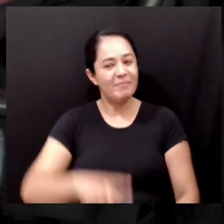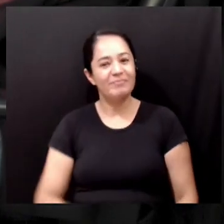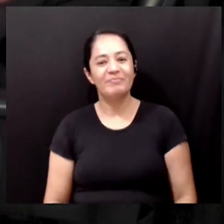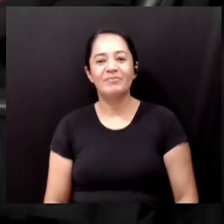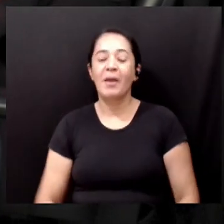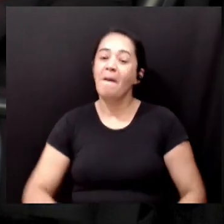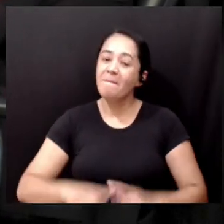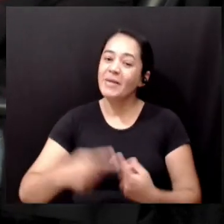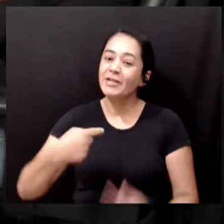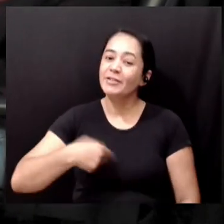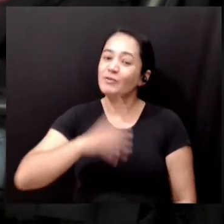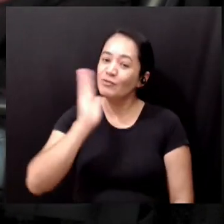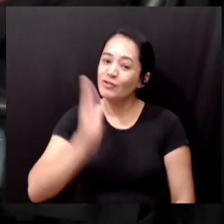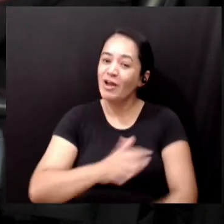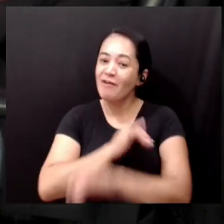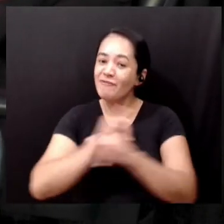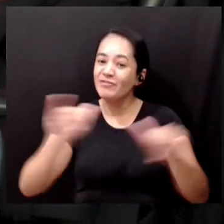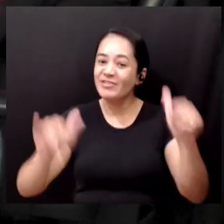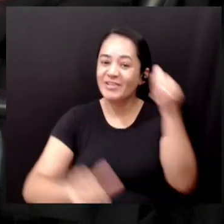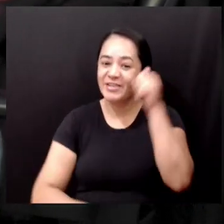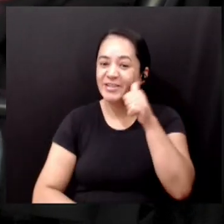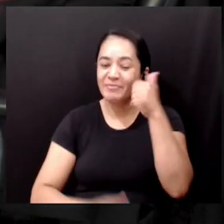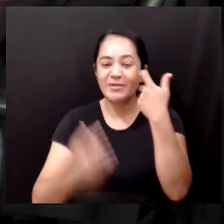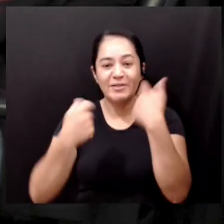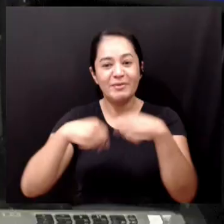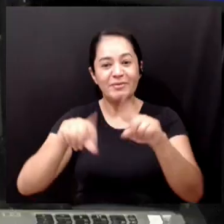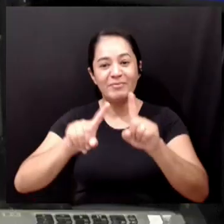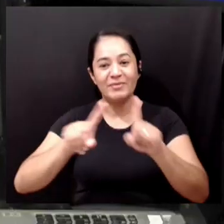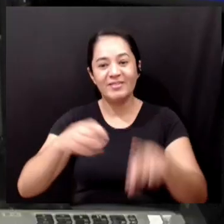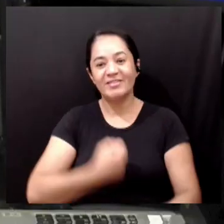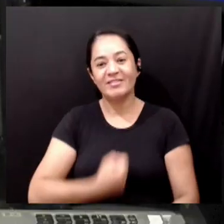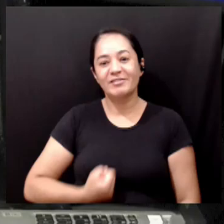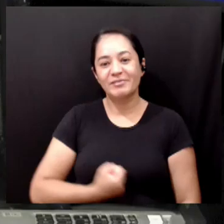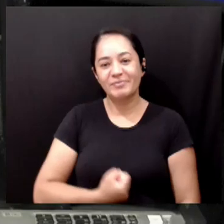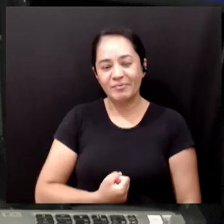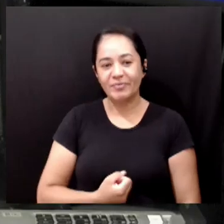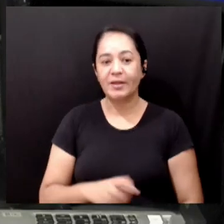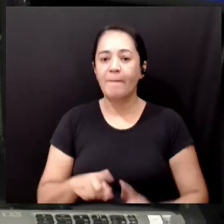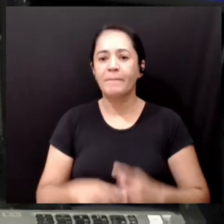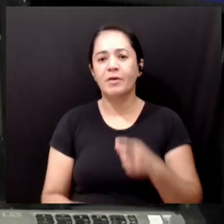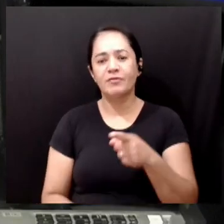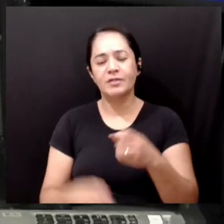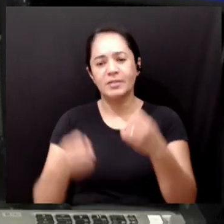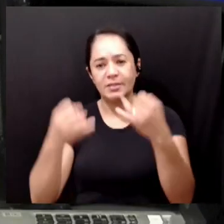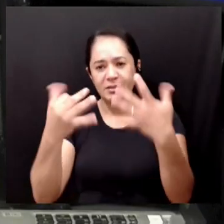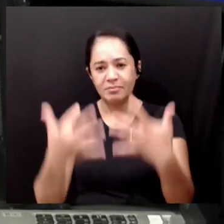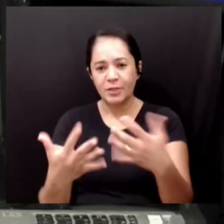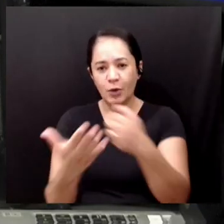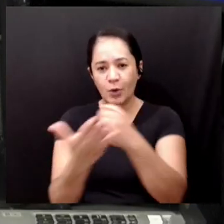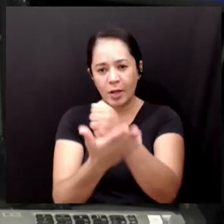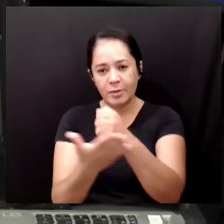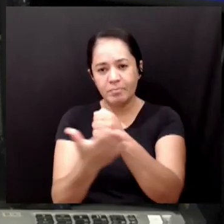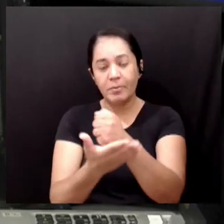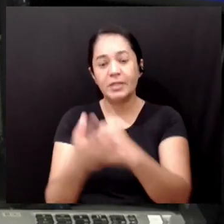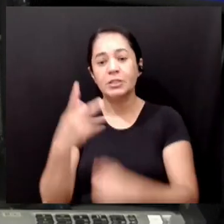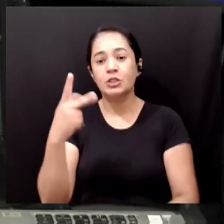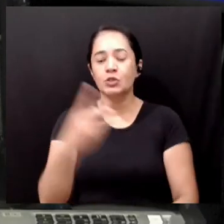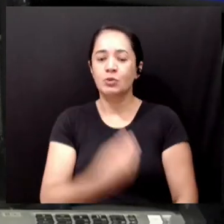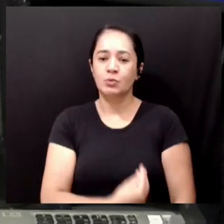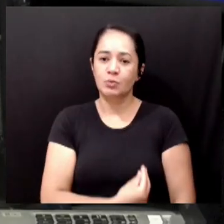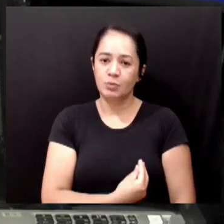fazer o incrível. teste, E você falou sobre a sua base, inclusive sobre, né, a questão dos seus pais. Claro